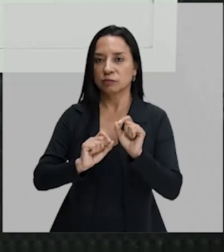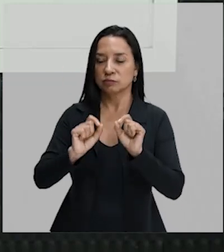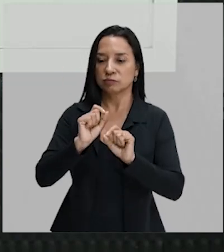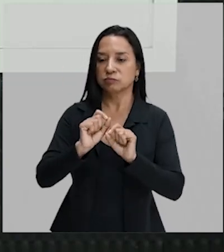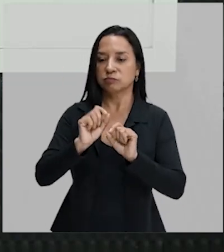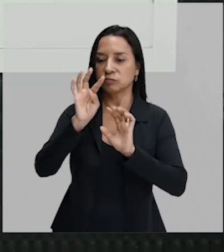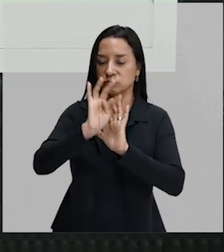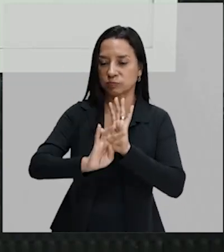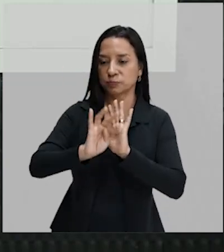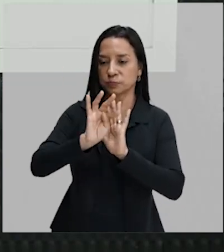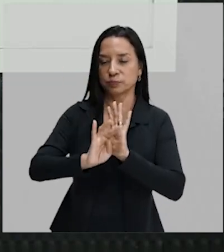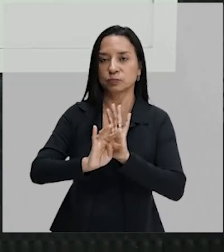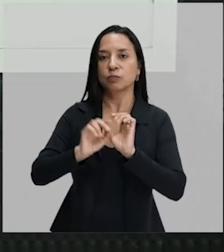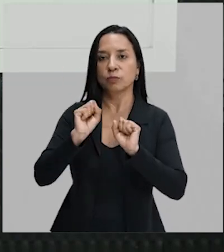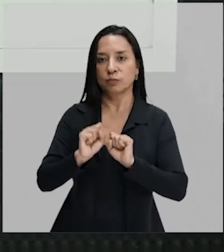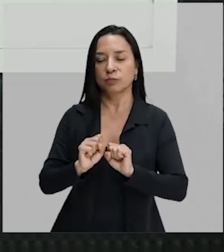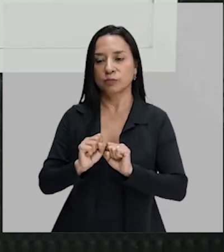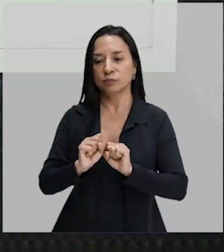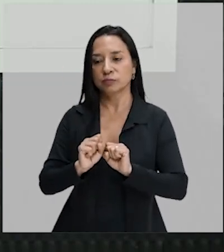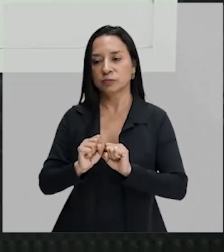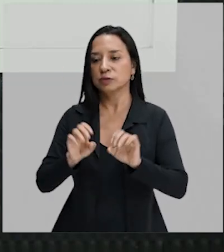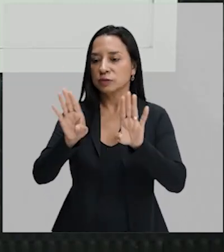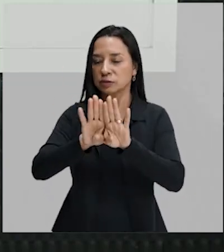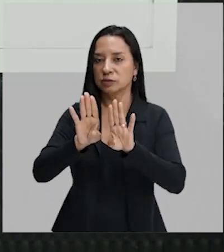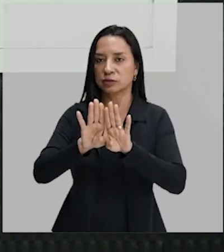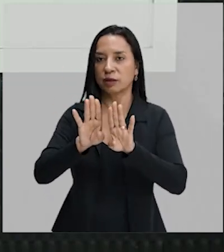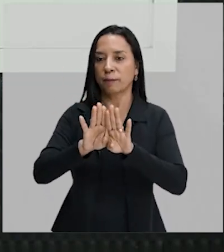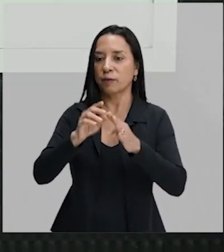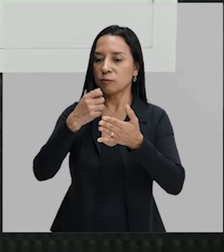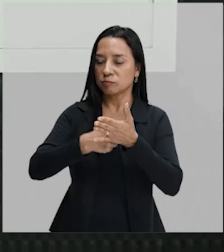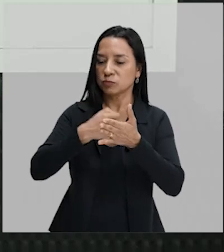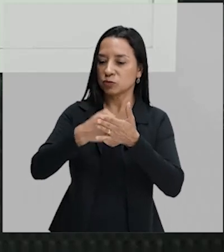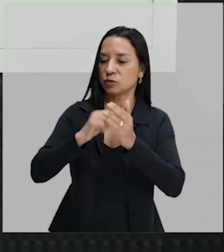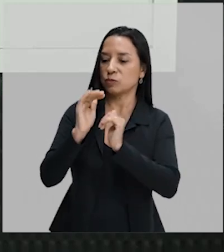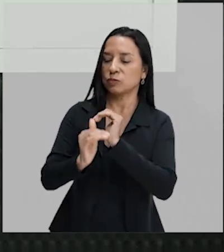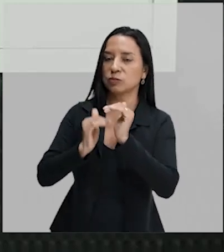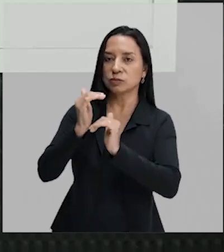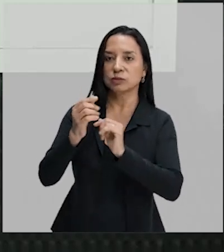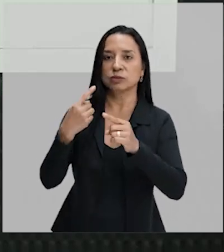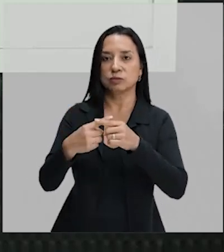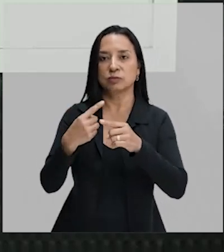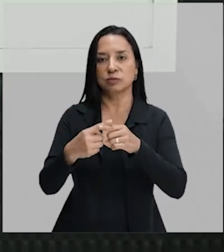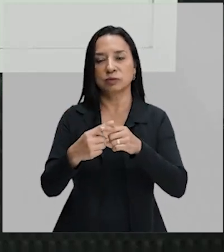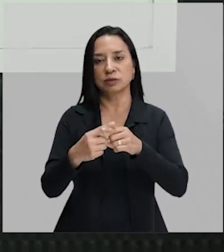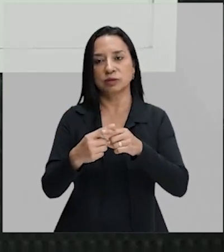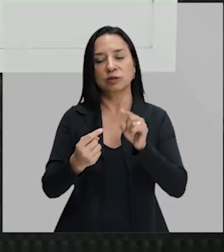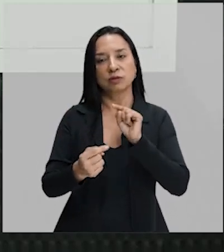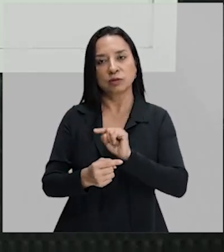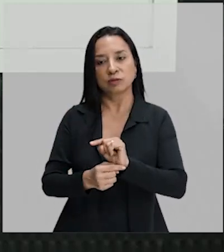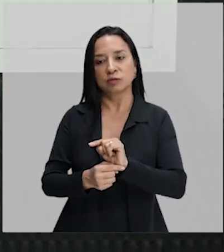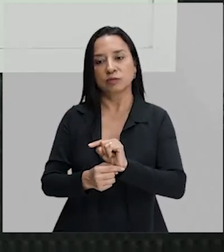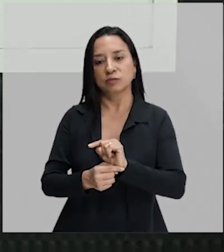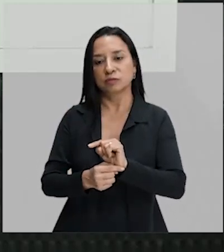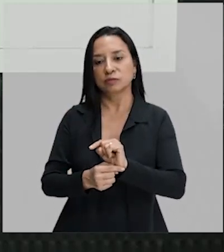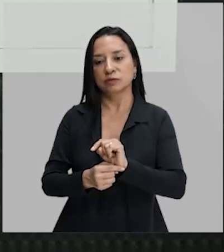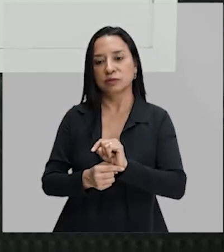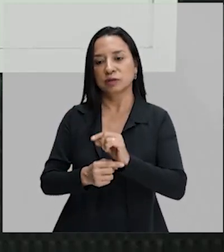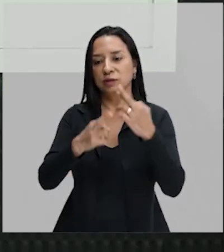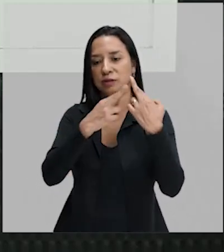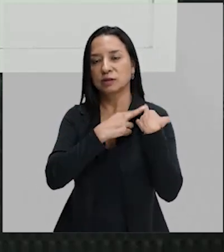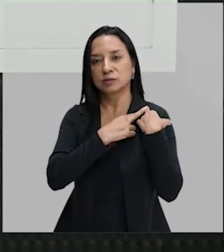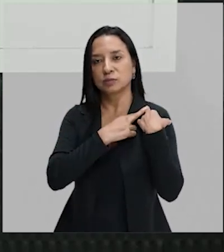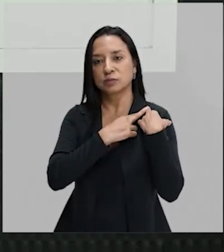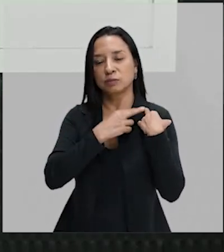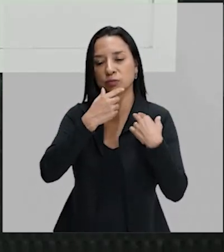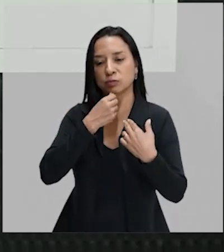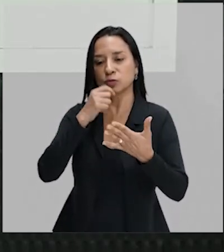sua textualidade, pode, mas ela também enrijece o processo, porque aí você coloca sobre os ombros de um autor e às vezes